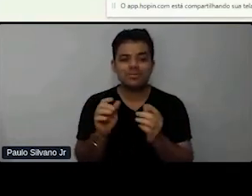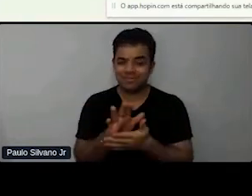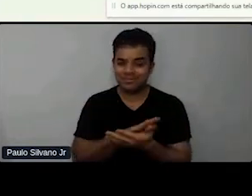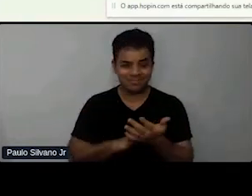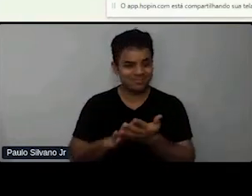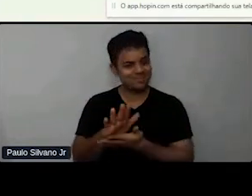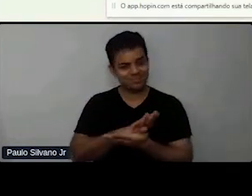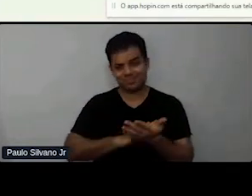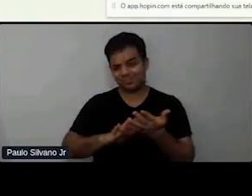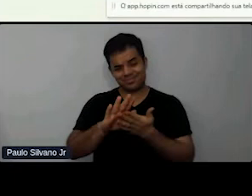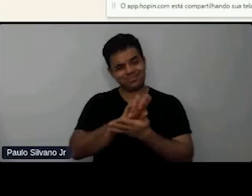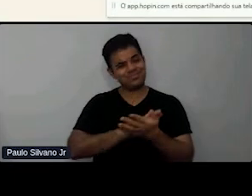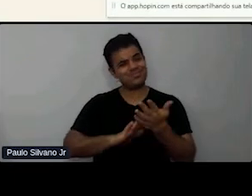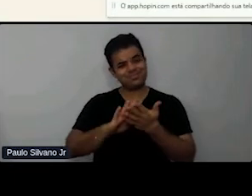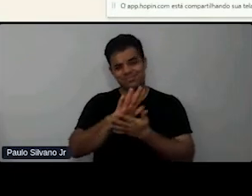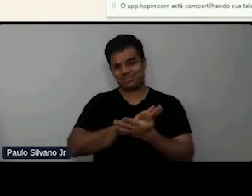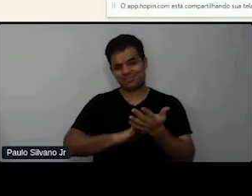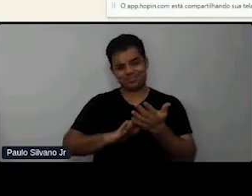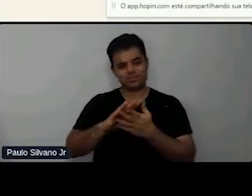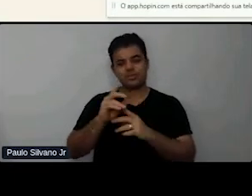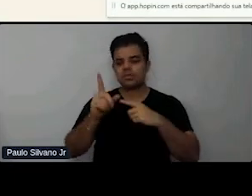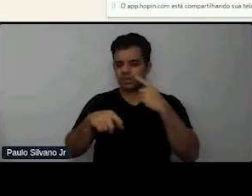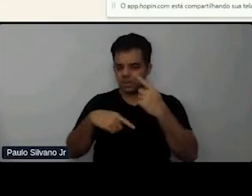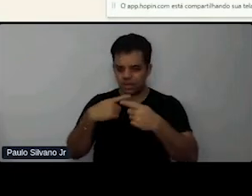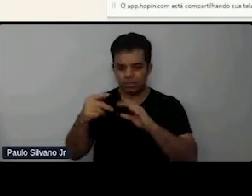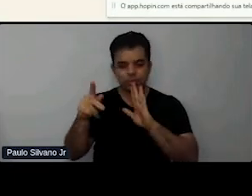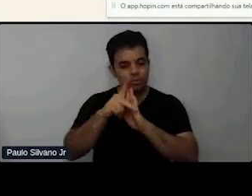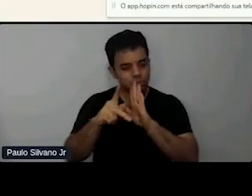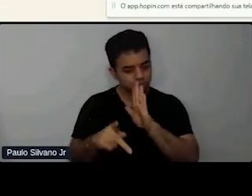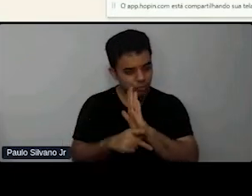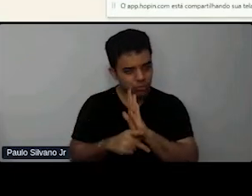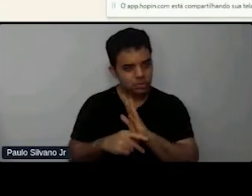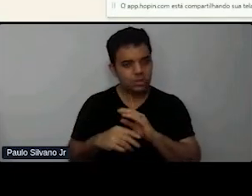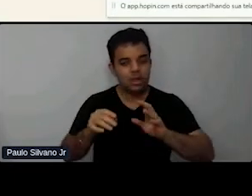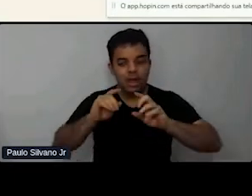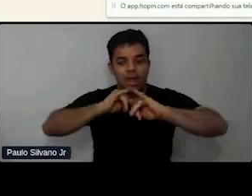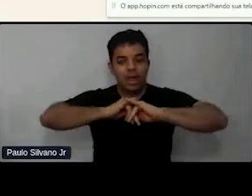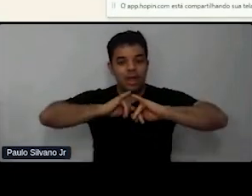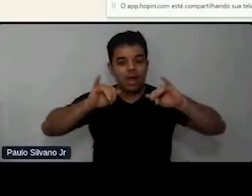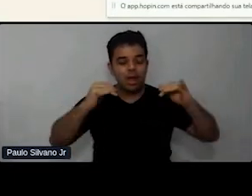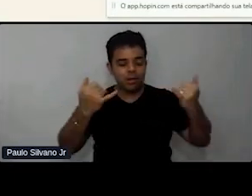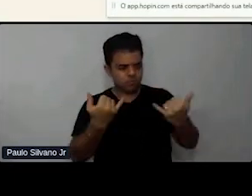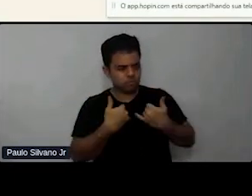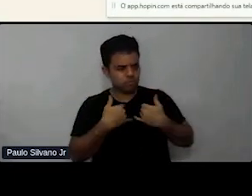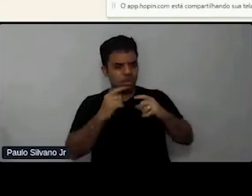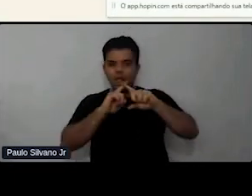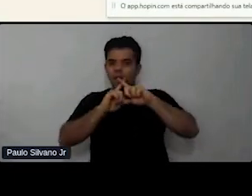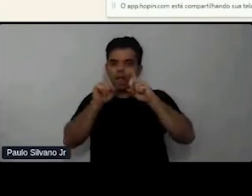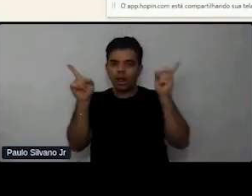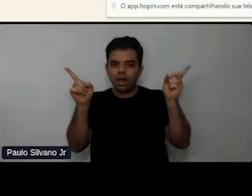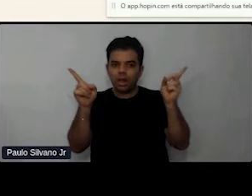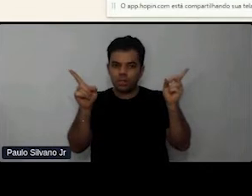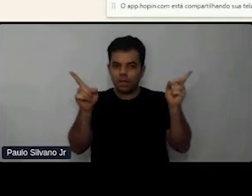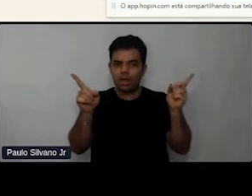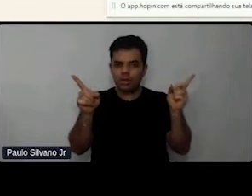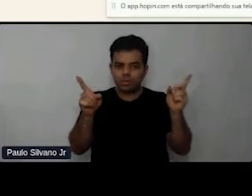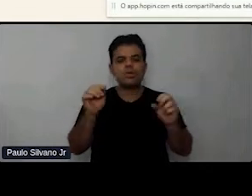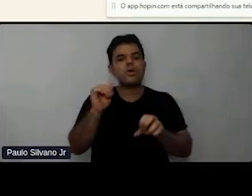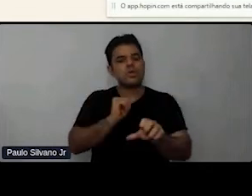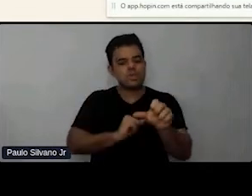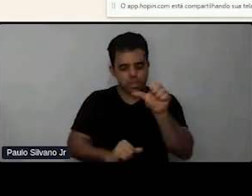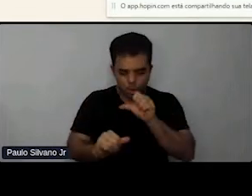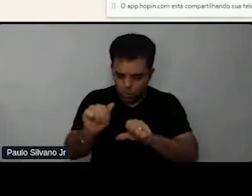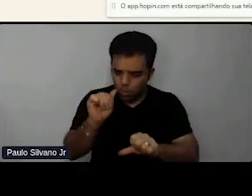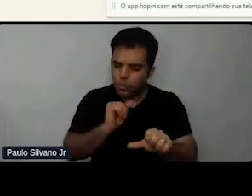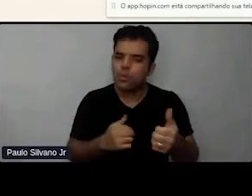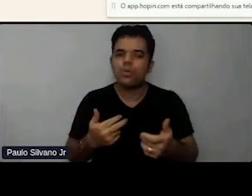né, realmente uma issue para a gente no projeto, reclamando desse ponto. Então, a gente alterou o texto do